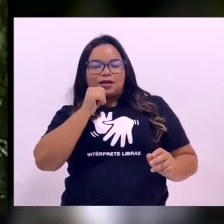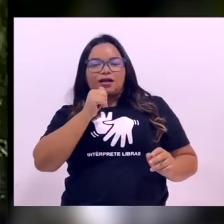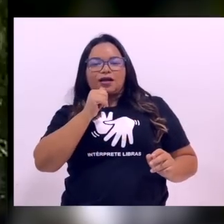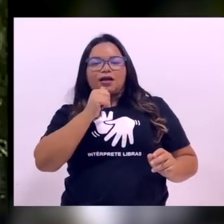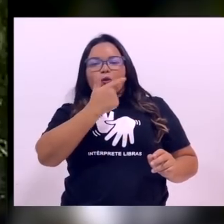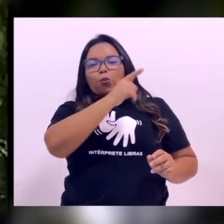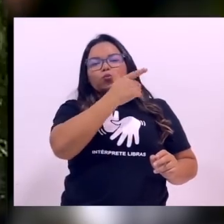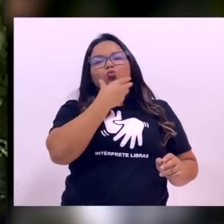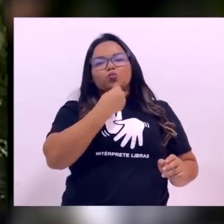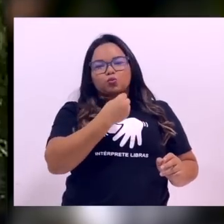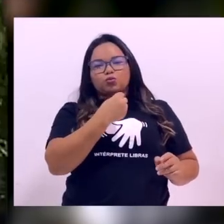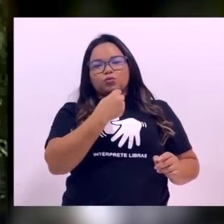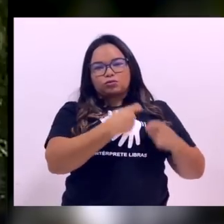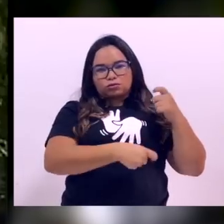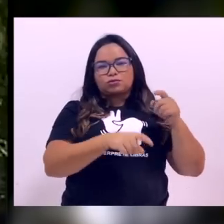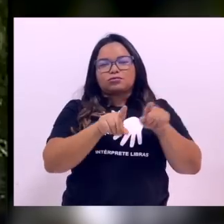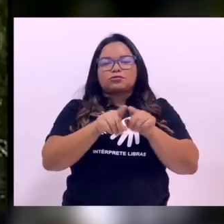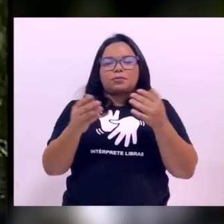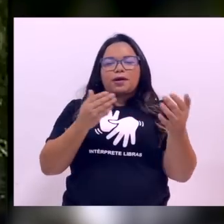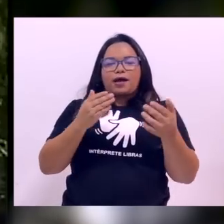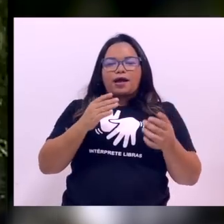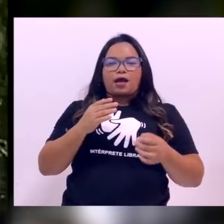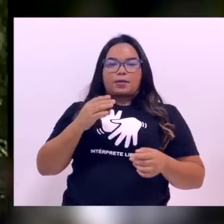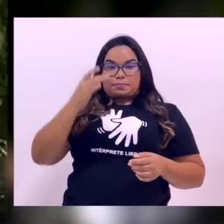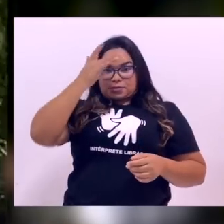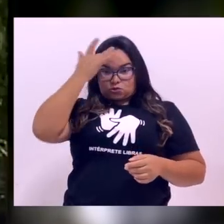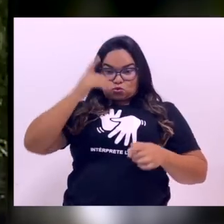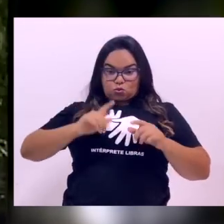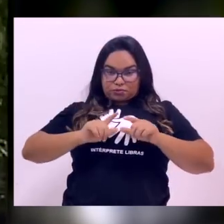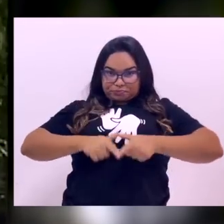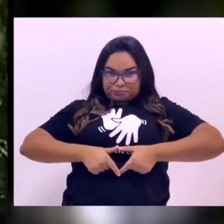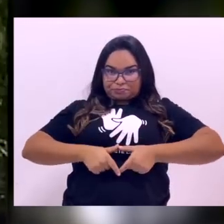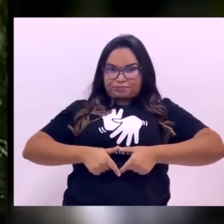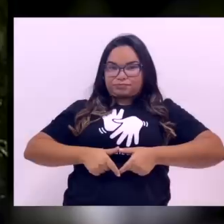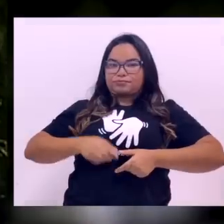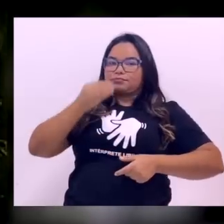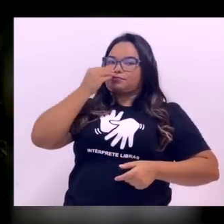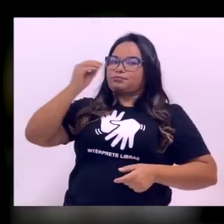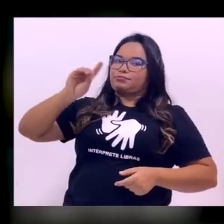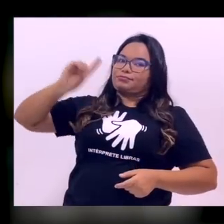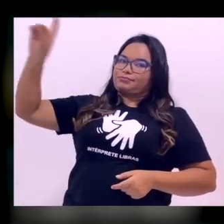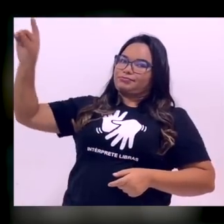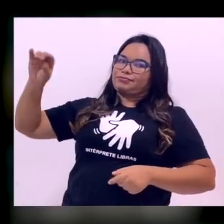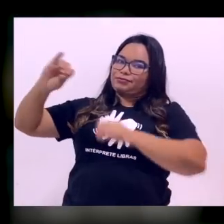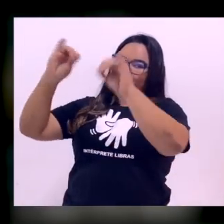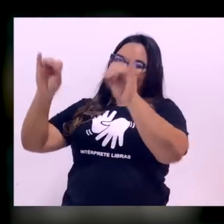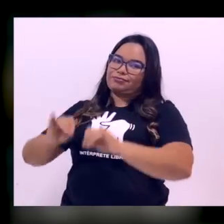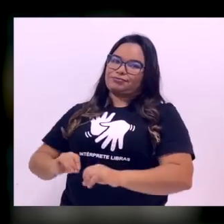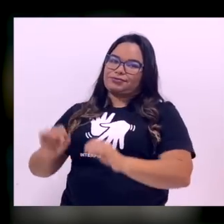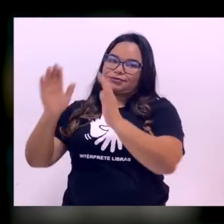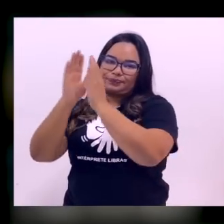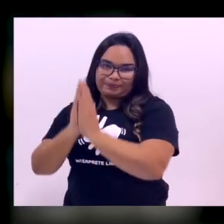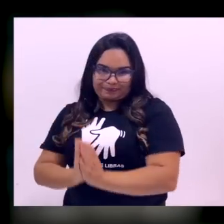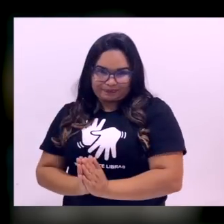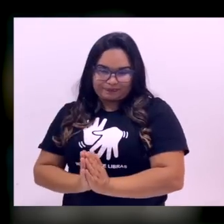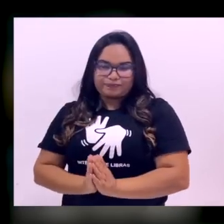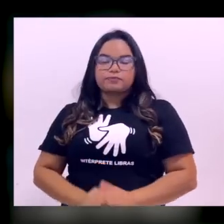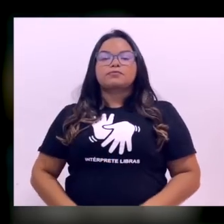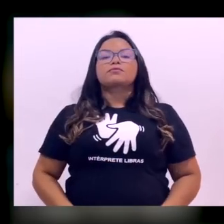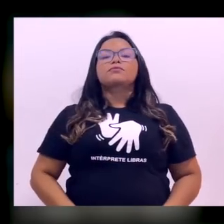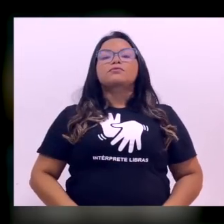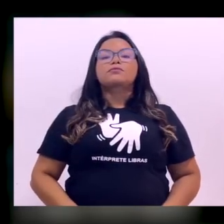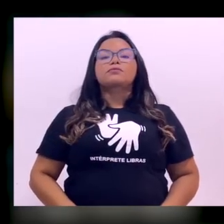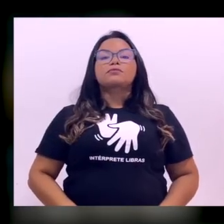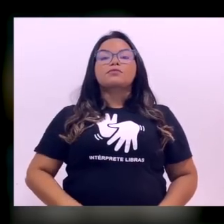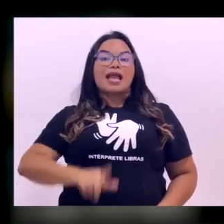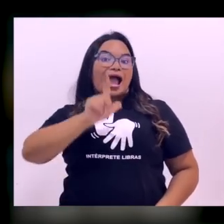demonstrar a infidelidade do povo de Israel para com Deus. Águas e mares na Bíblia representam